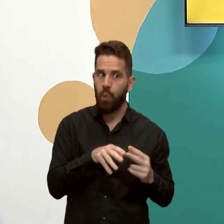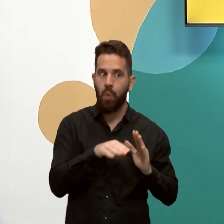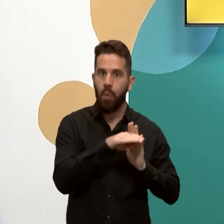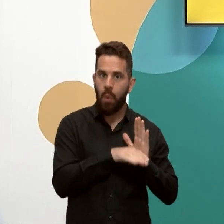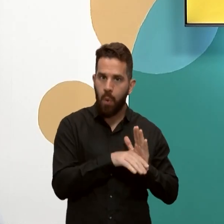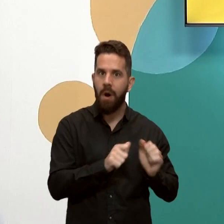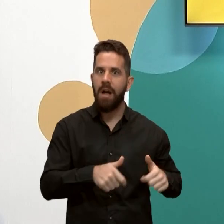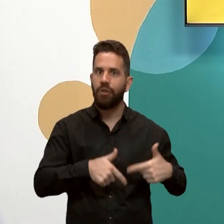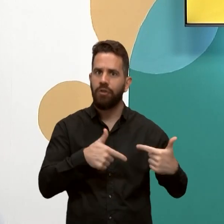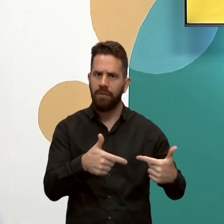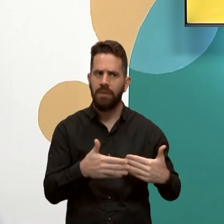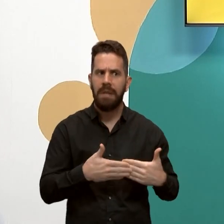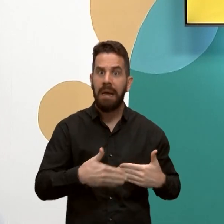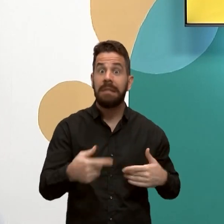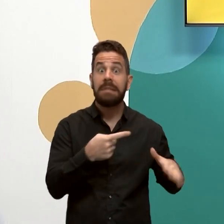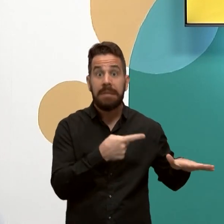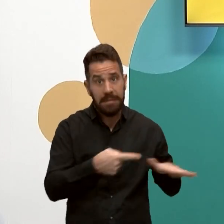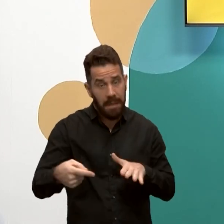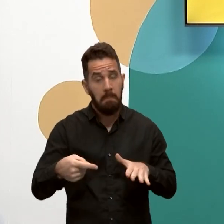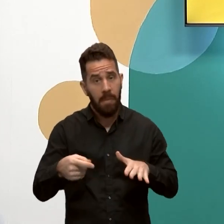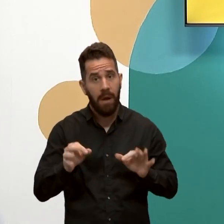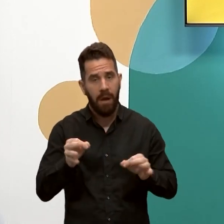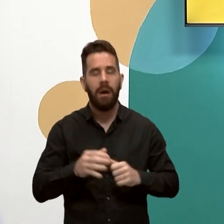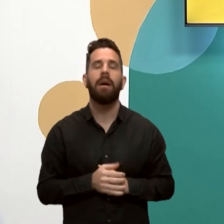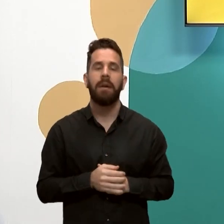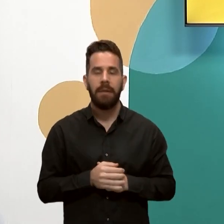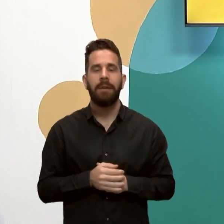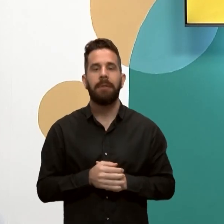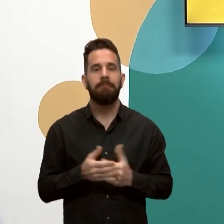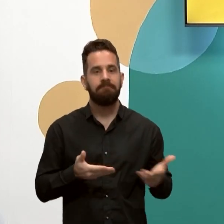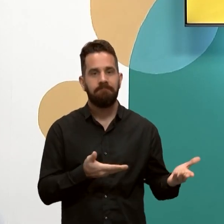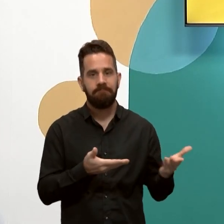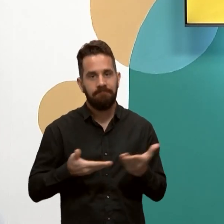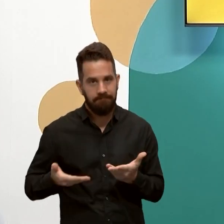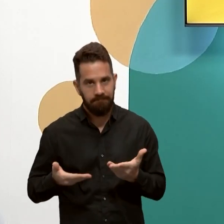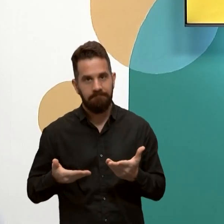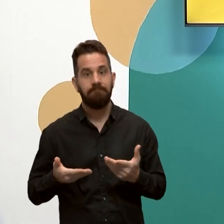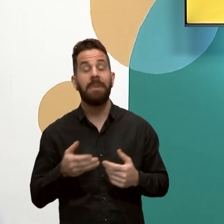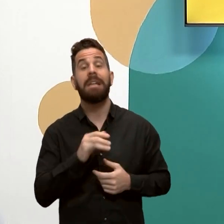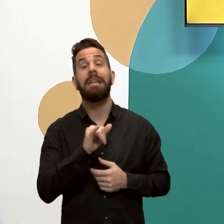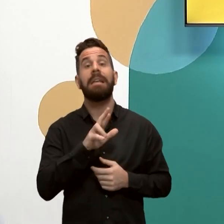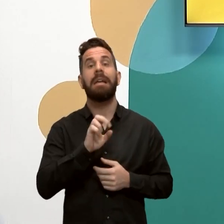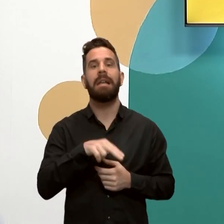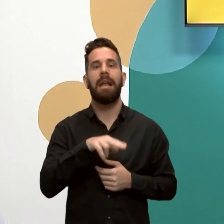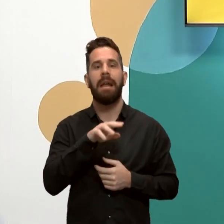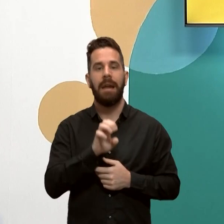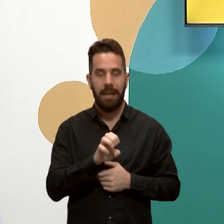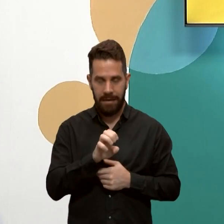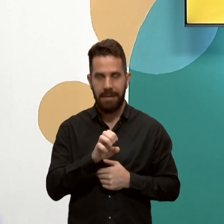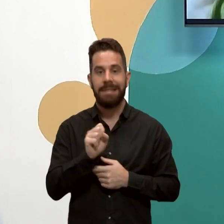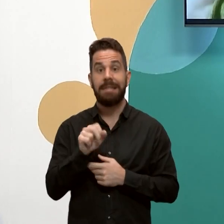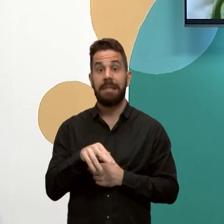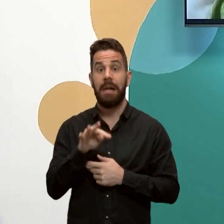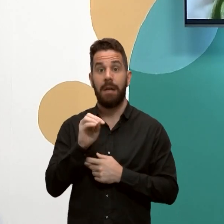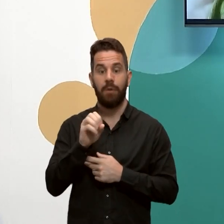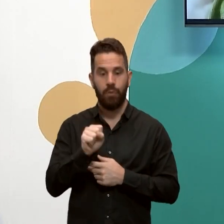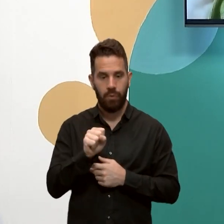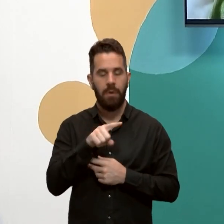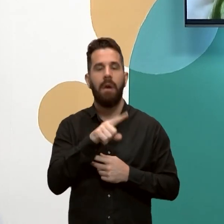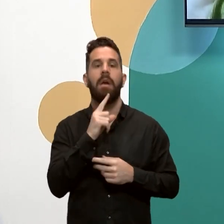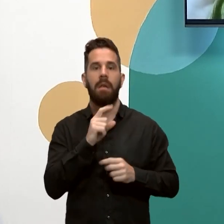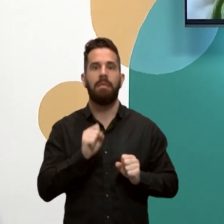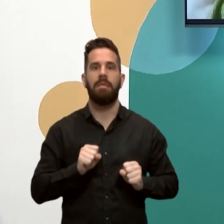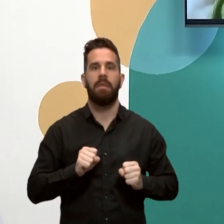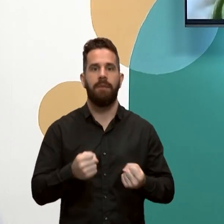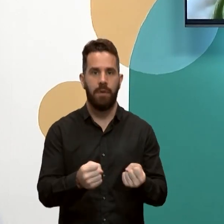acontecem nessa semana. E quem vai falar sobre isso é a Irene Maria dos Santos, que é defensora de